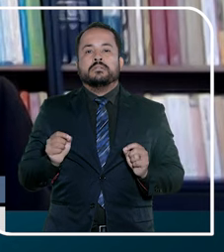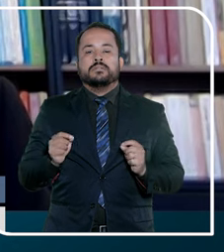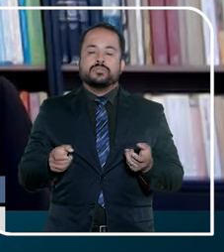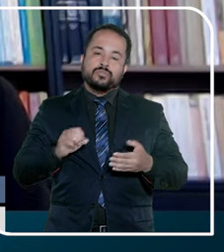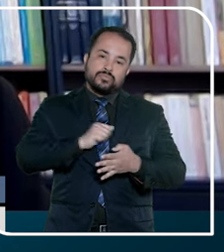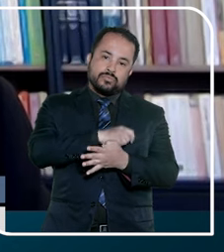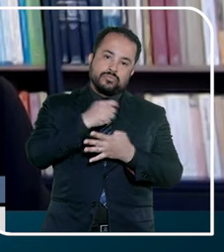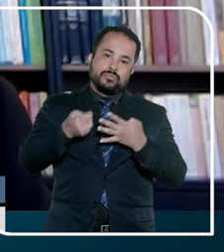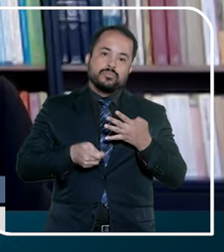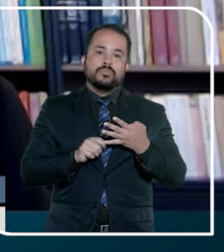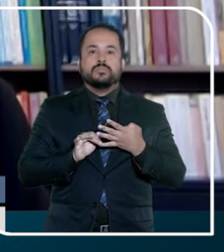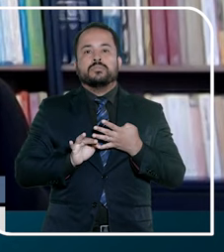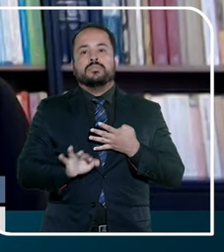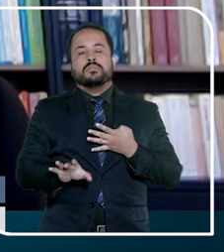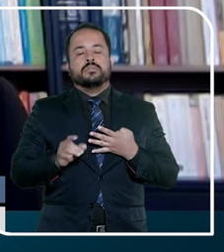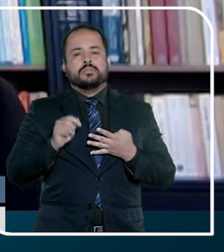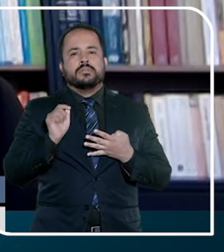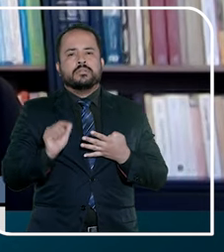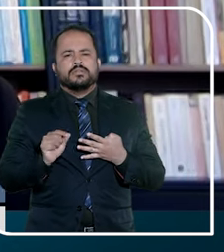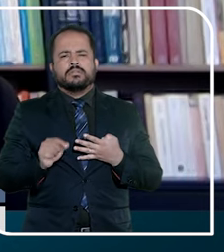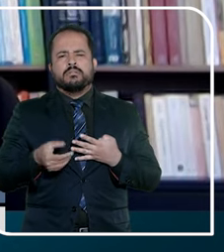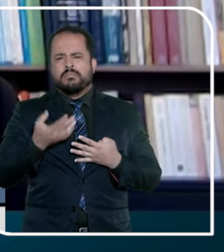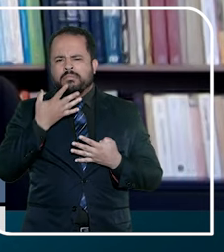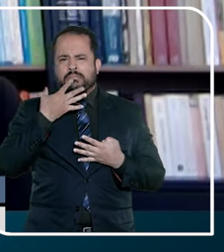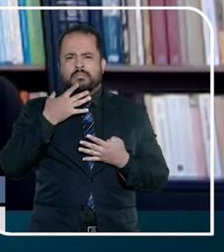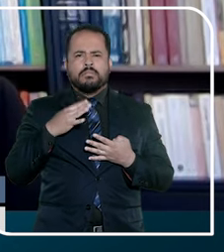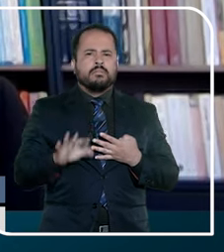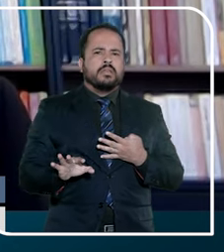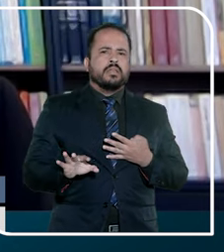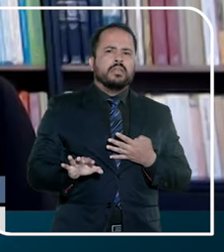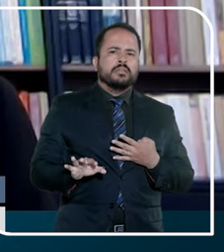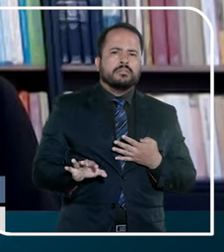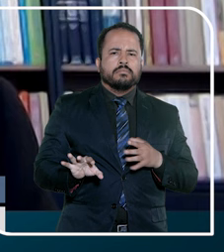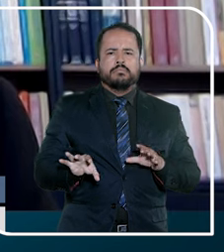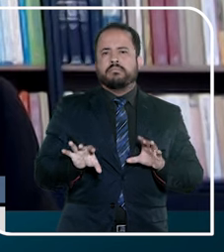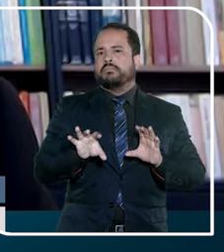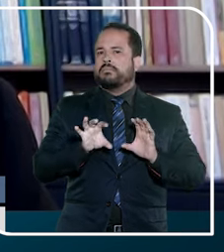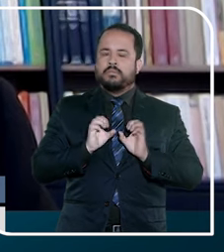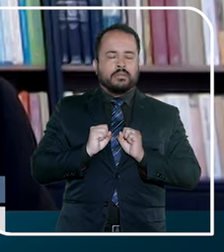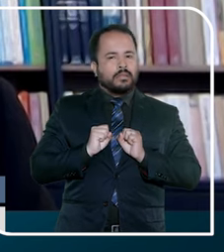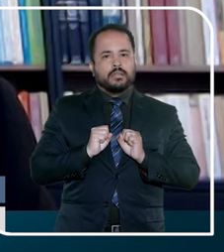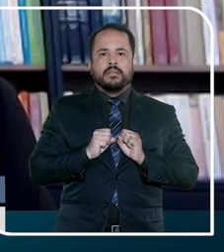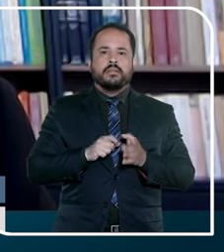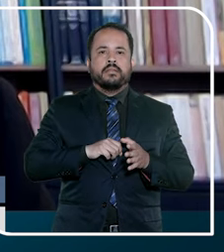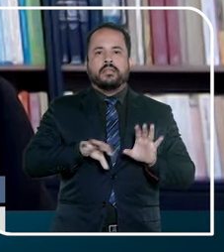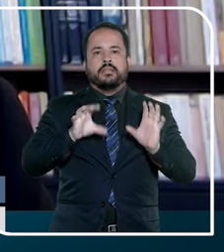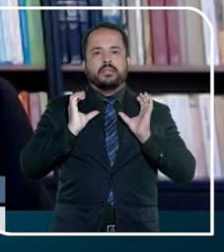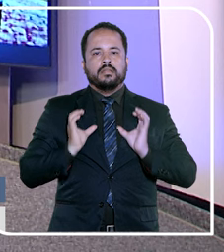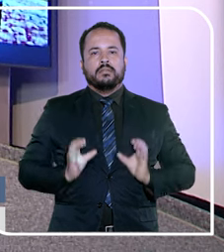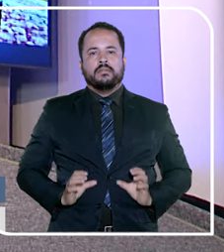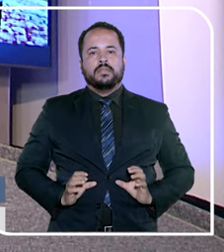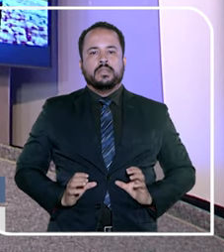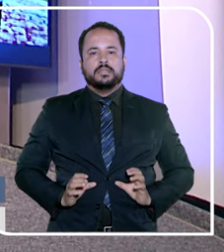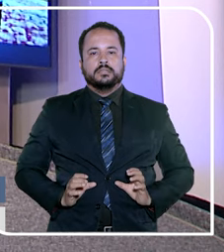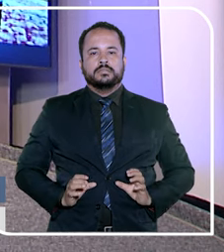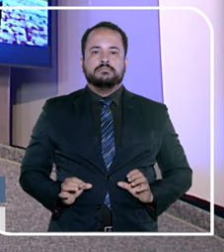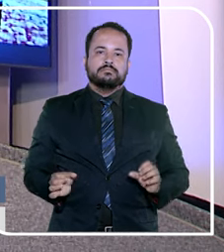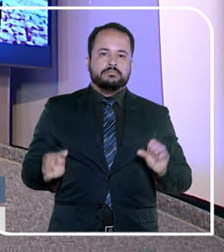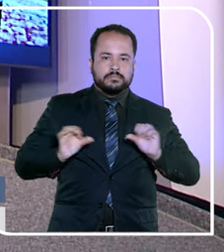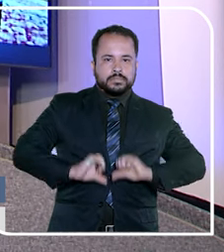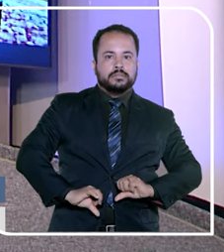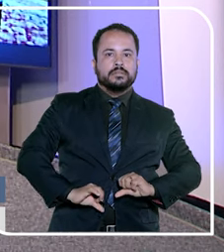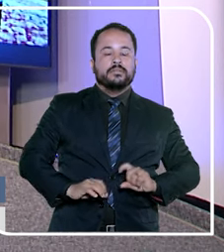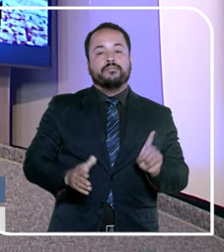É no sentido de não reconhecer a possibilidade da bagatela nos crimes de violência doméstica